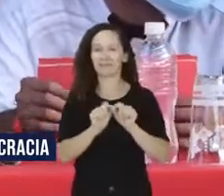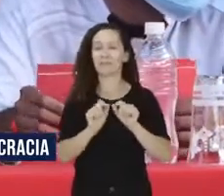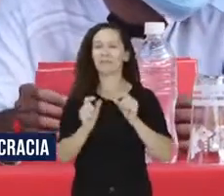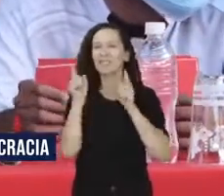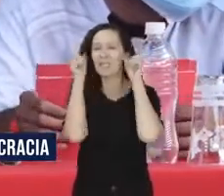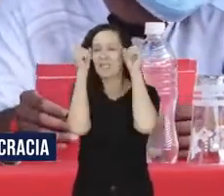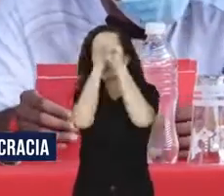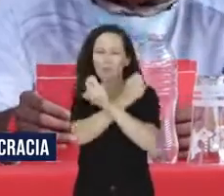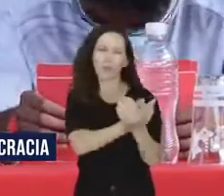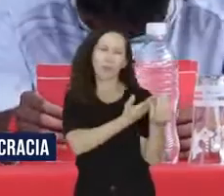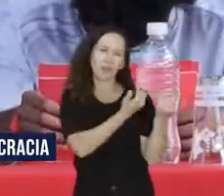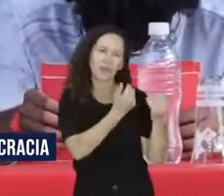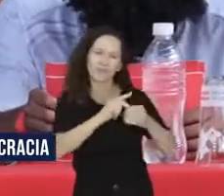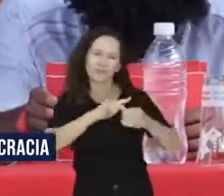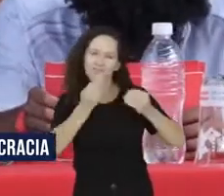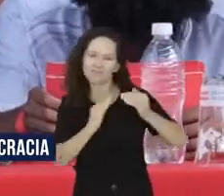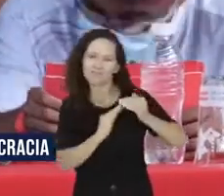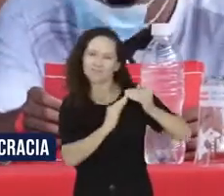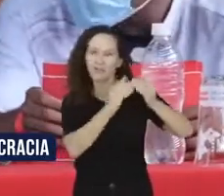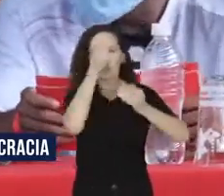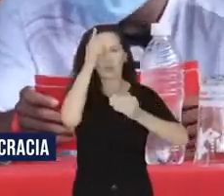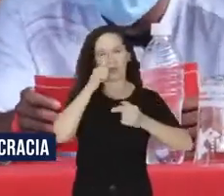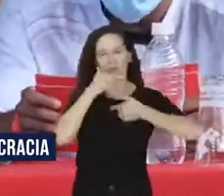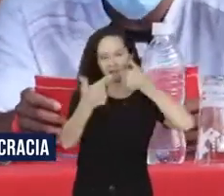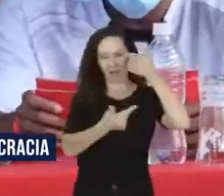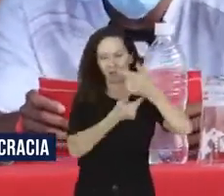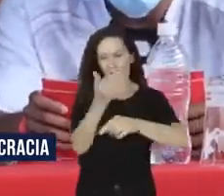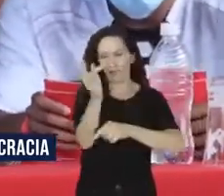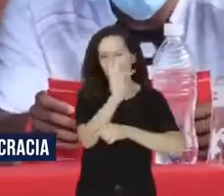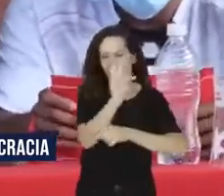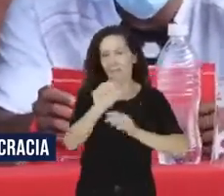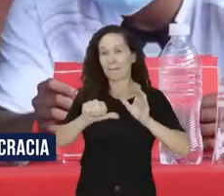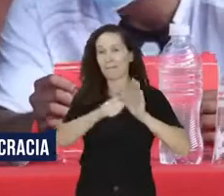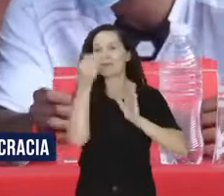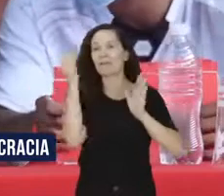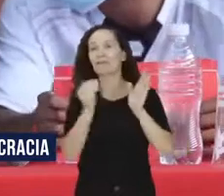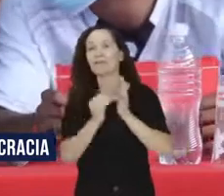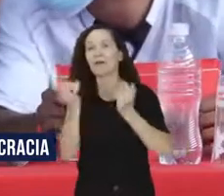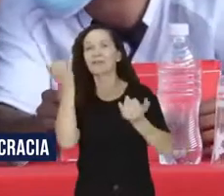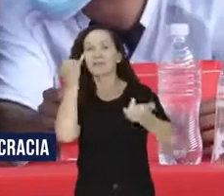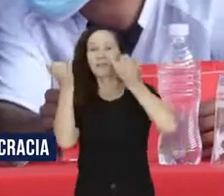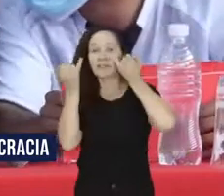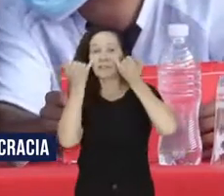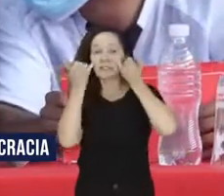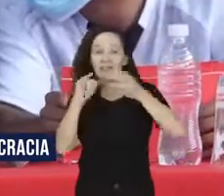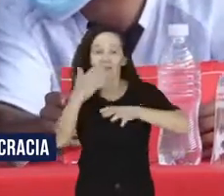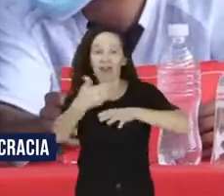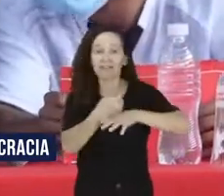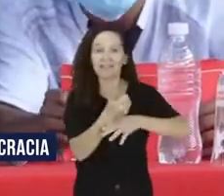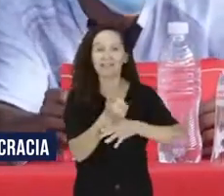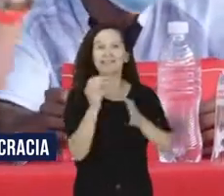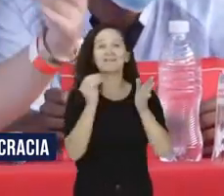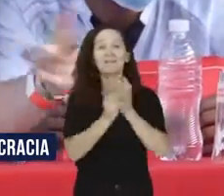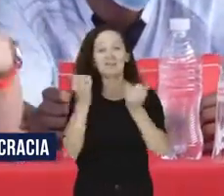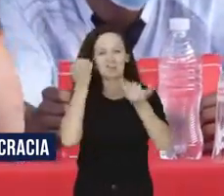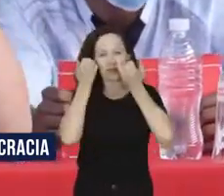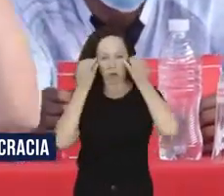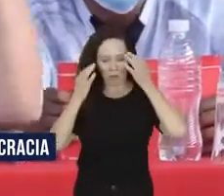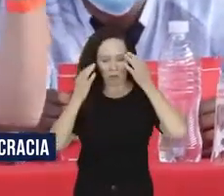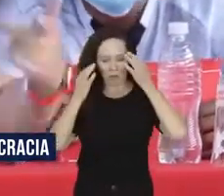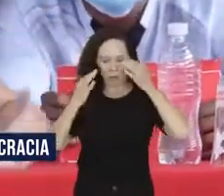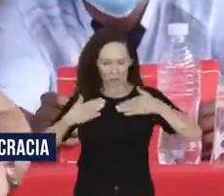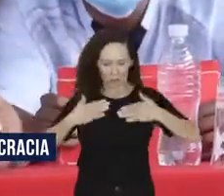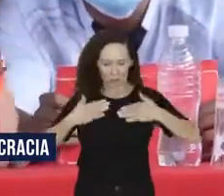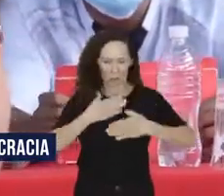periferia conseguir emprego? Porque, primeiro, não tem acesso à informação, ele não consegue se preparar, ele não consegue ter acesso a um